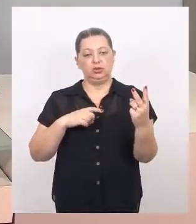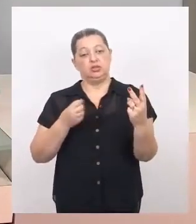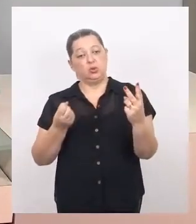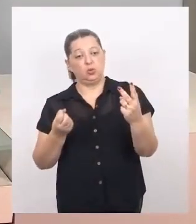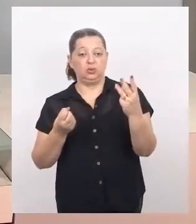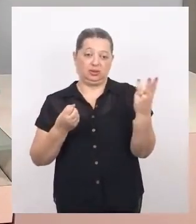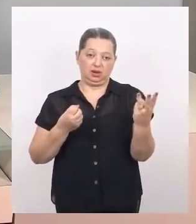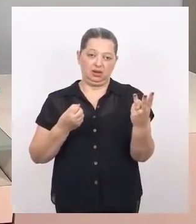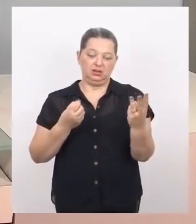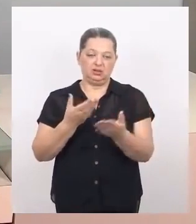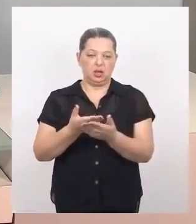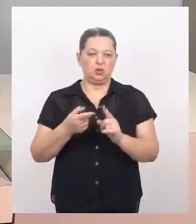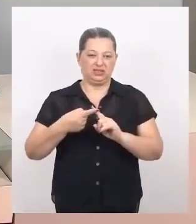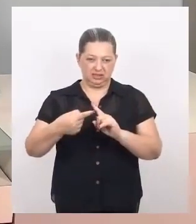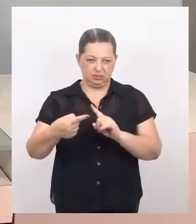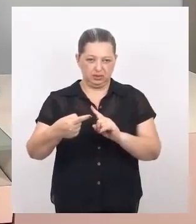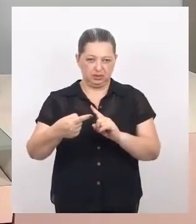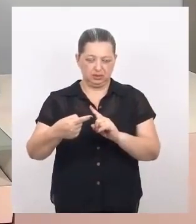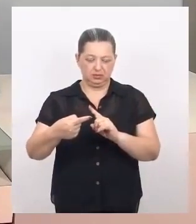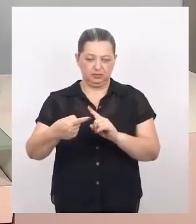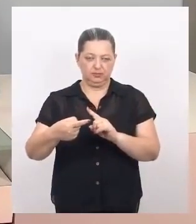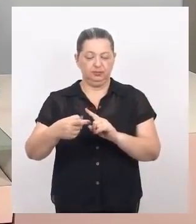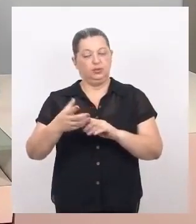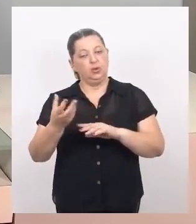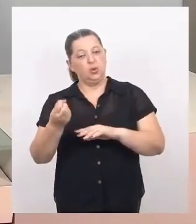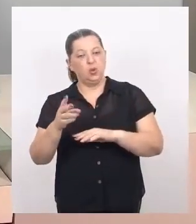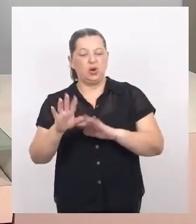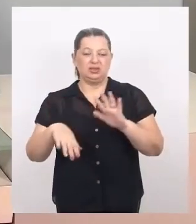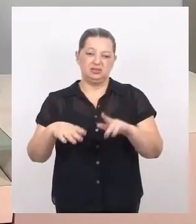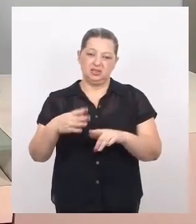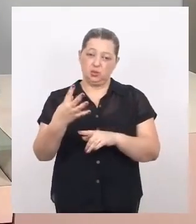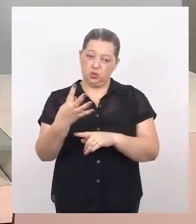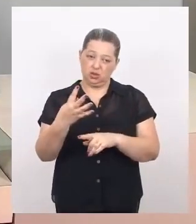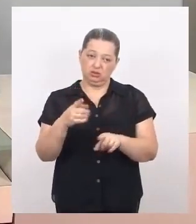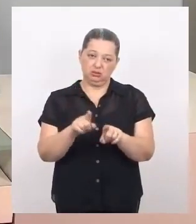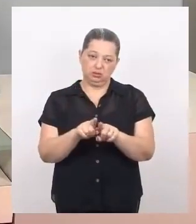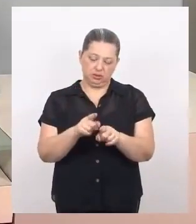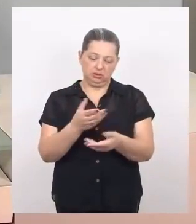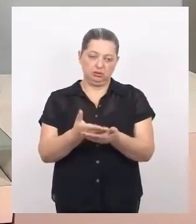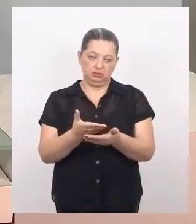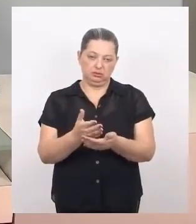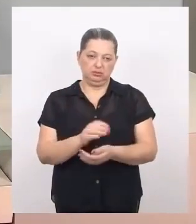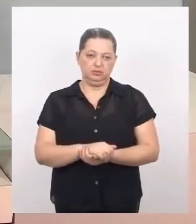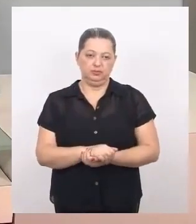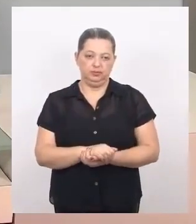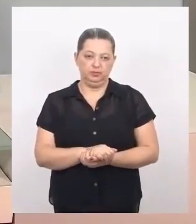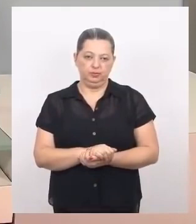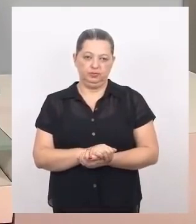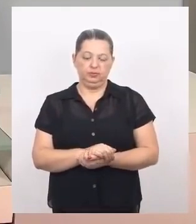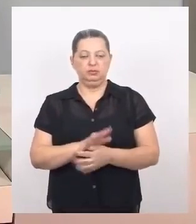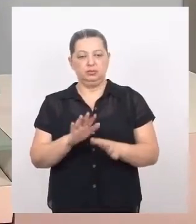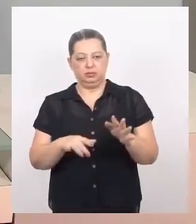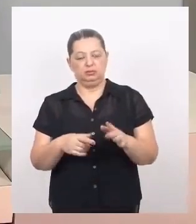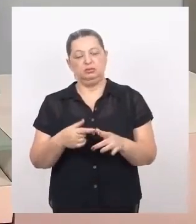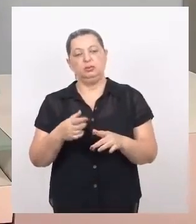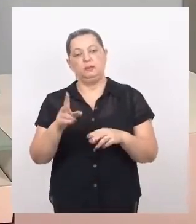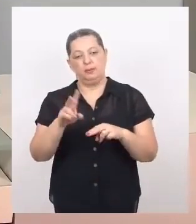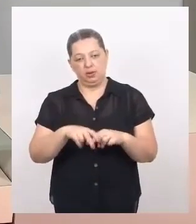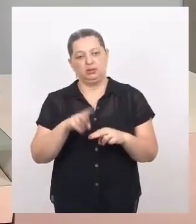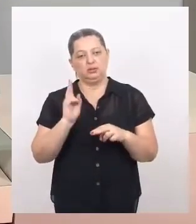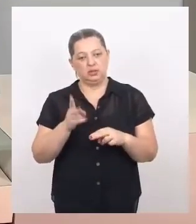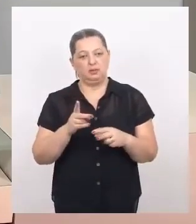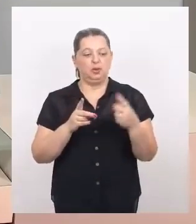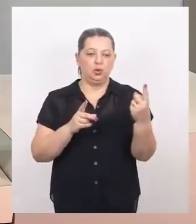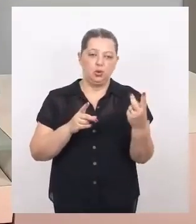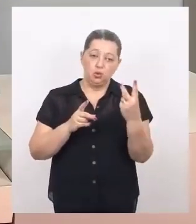e umas pouquinhas tem também 4. Mas nenhuma unidade curricular tem apenas uma aula, tá bom? Por isso são 2